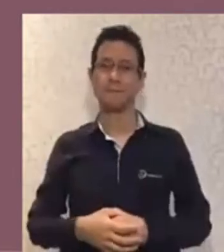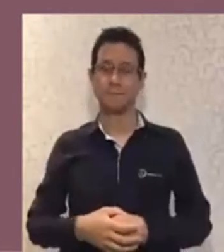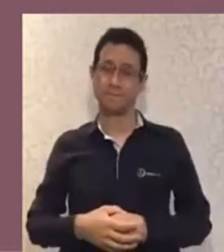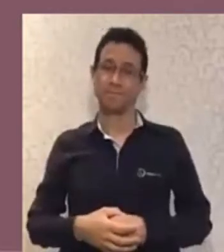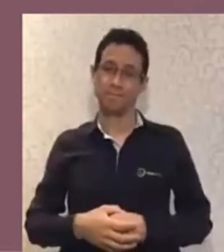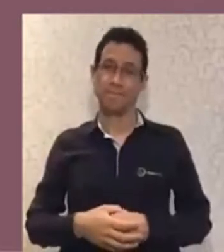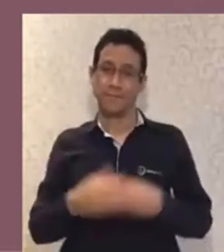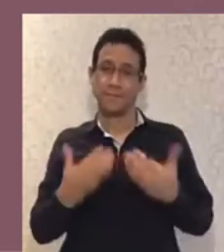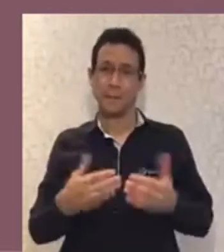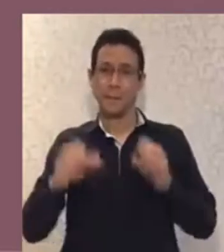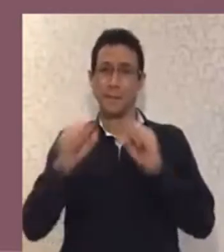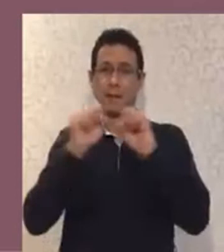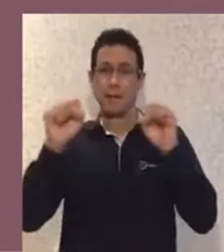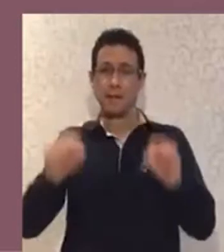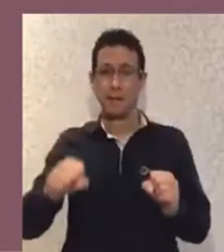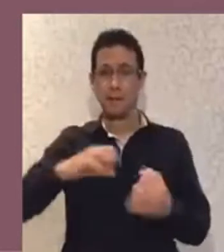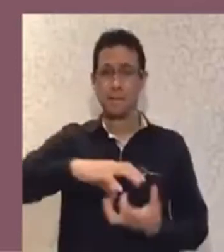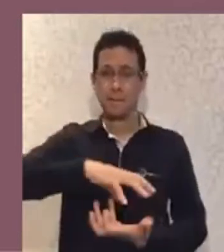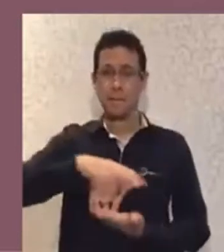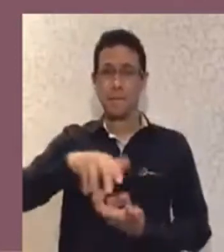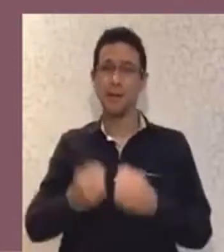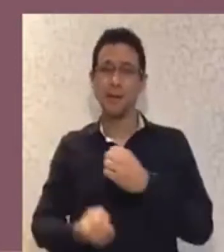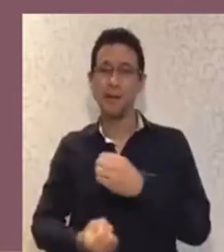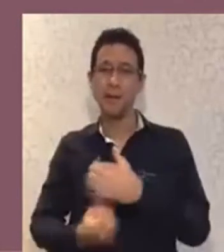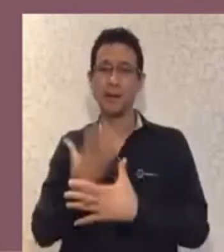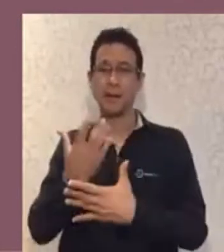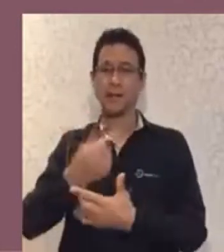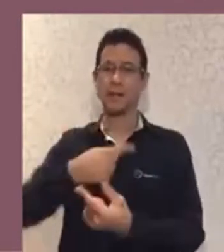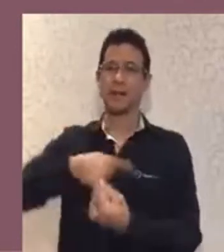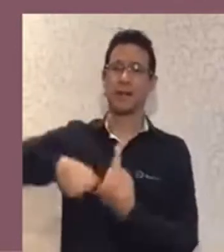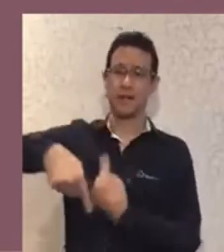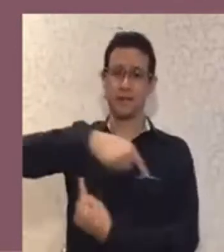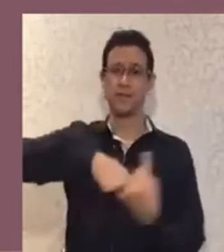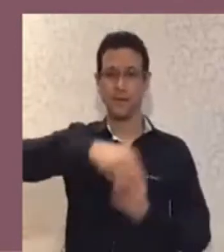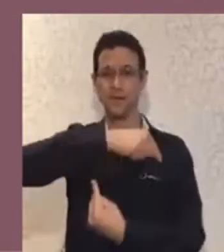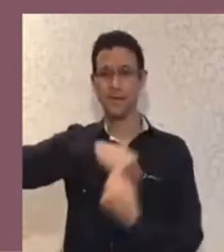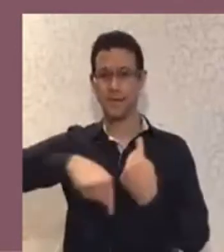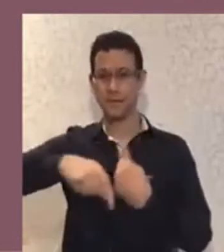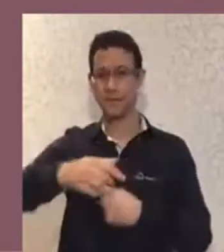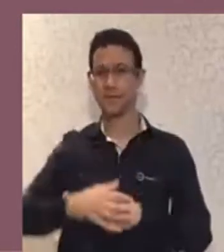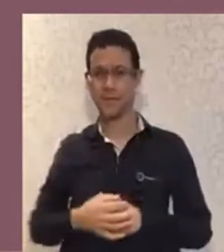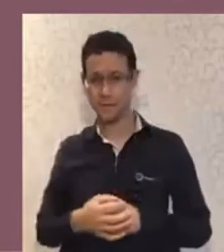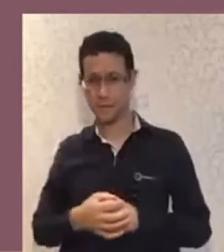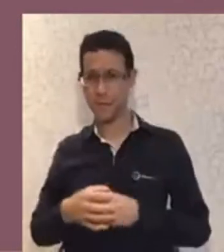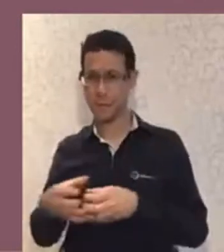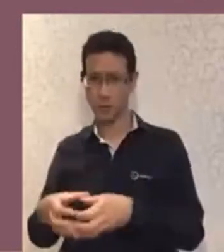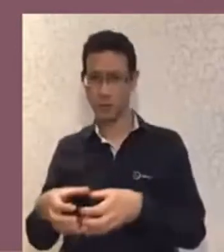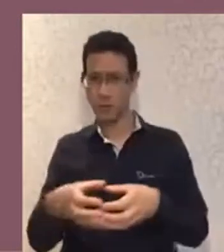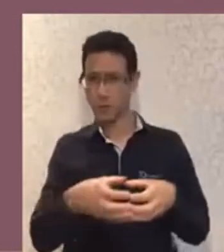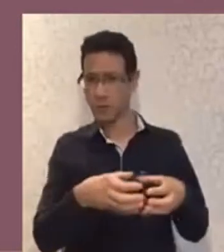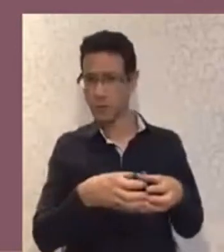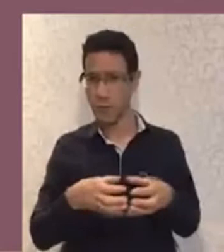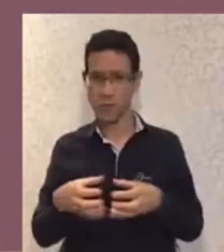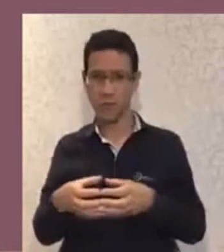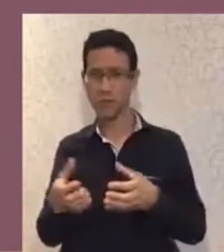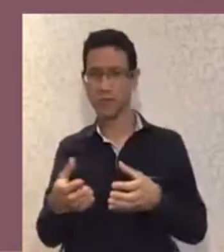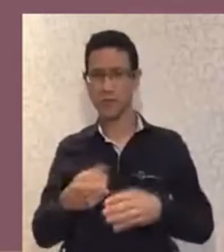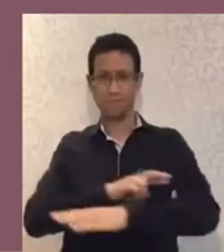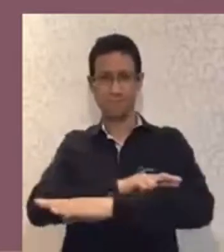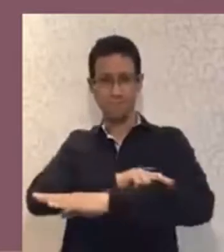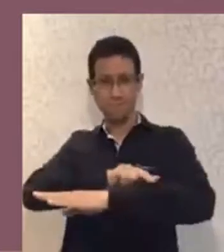sistema mundo se criam relações entre grupos étnico-raciais.